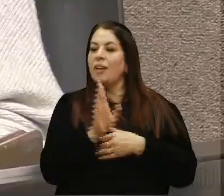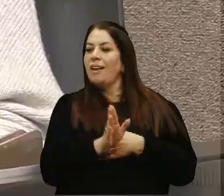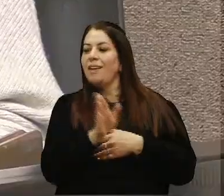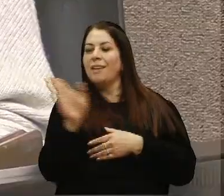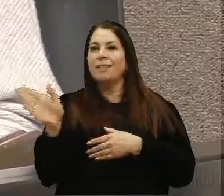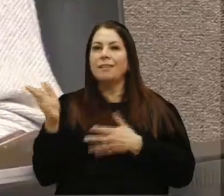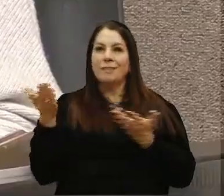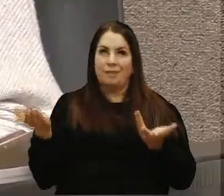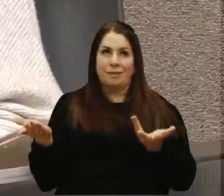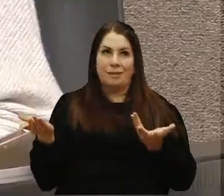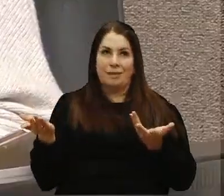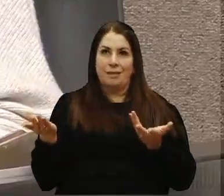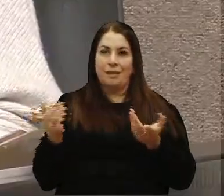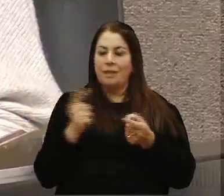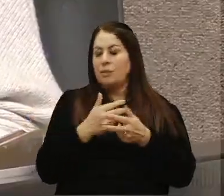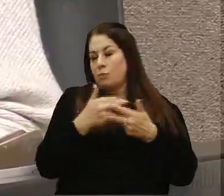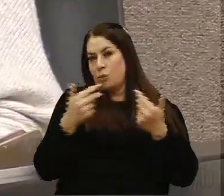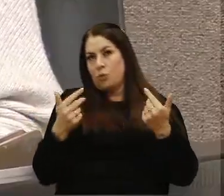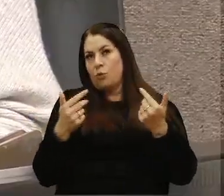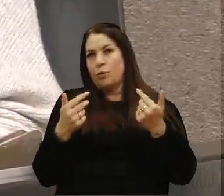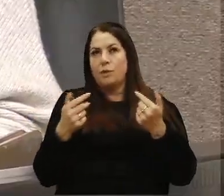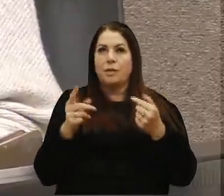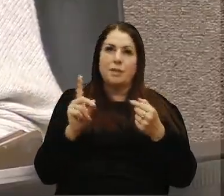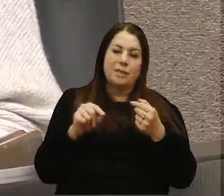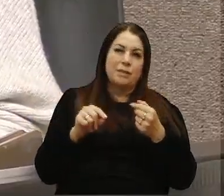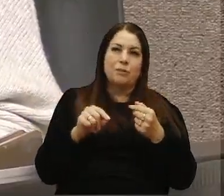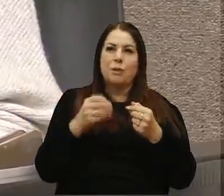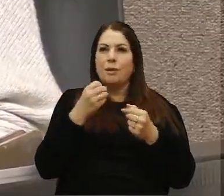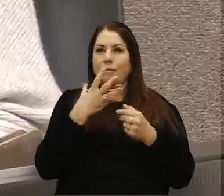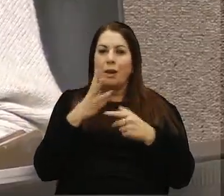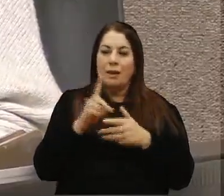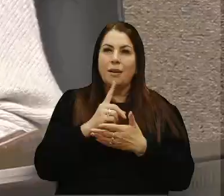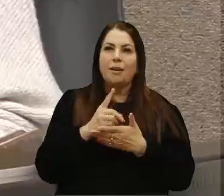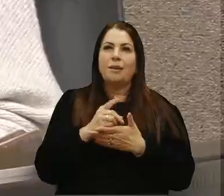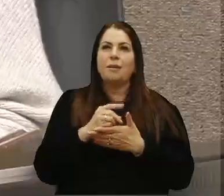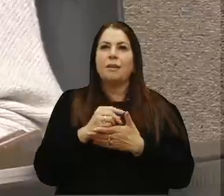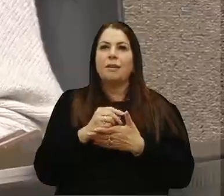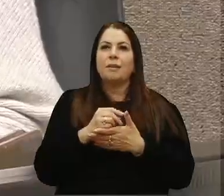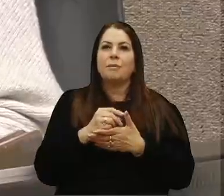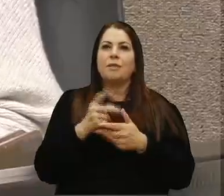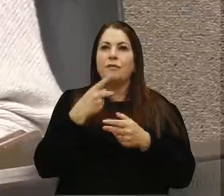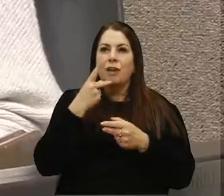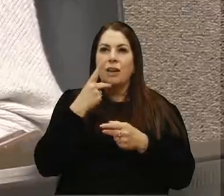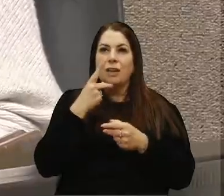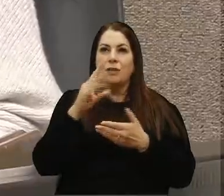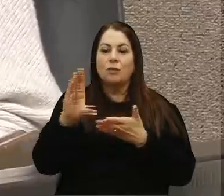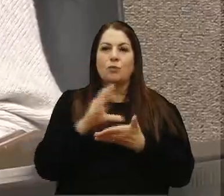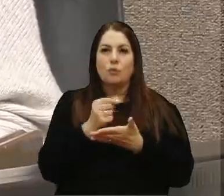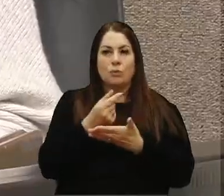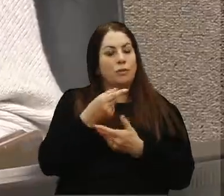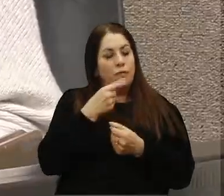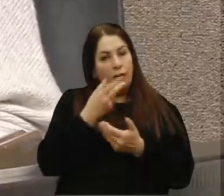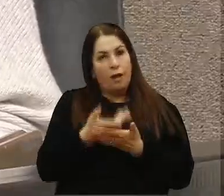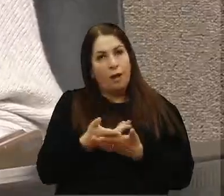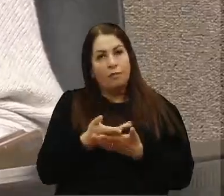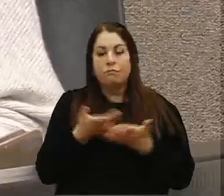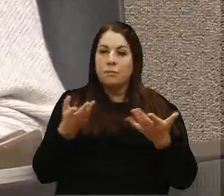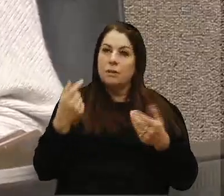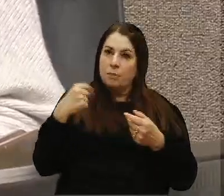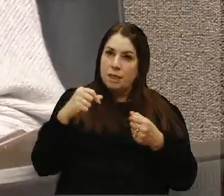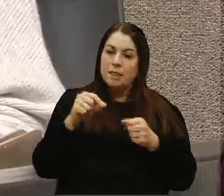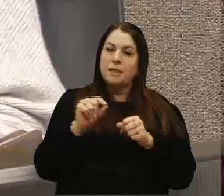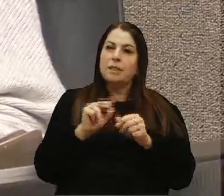direita. Né, que são situações indigestas, muitas vezes, mas falar do subsídio a gente fala. Então, a gente